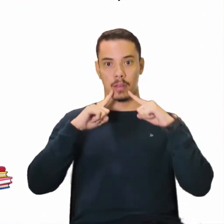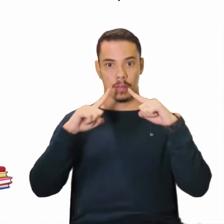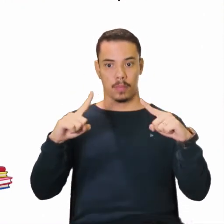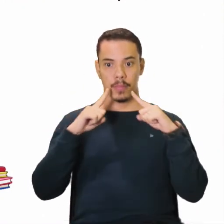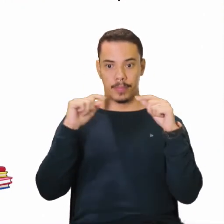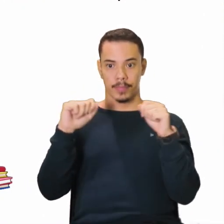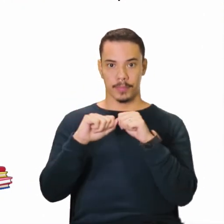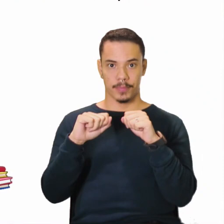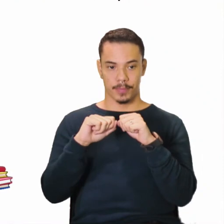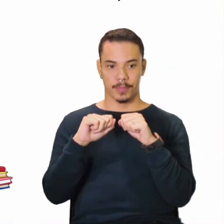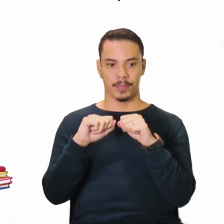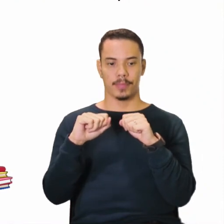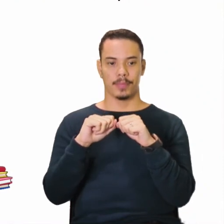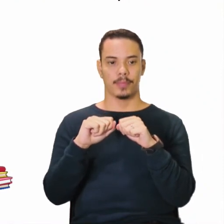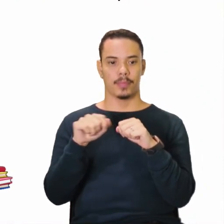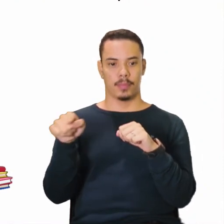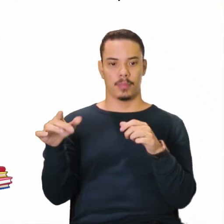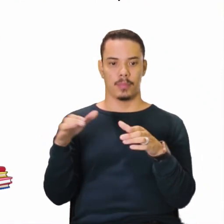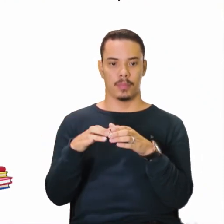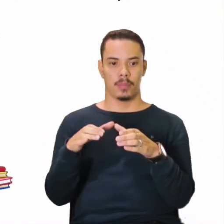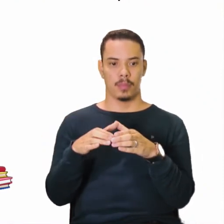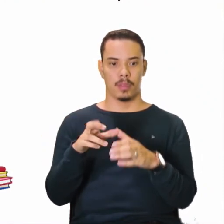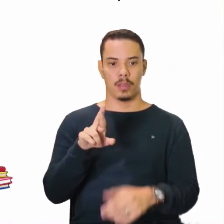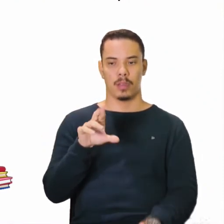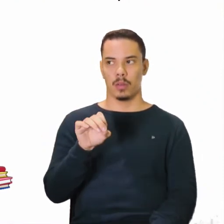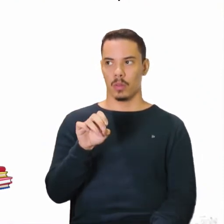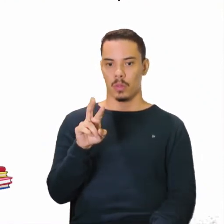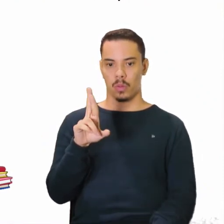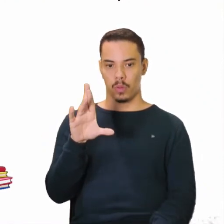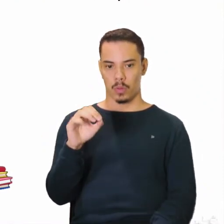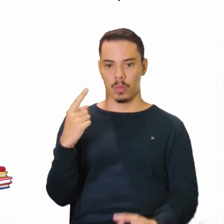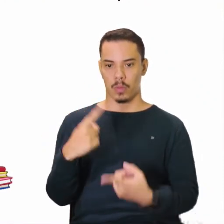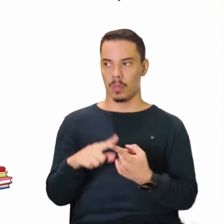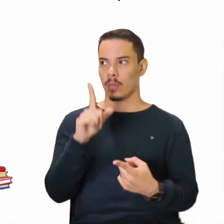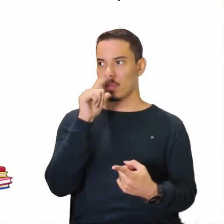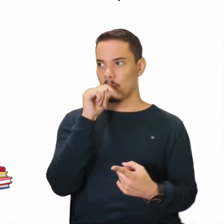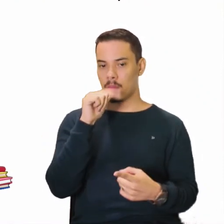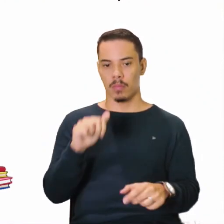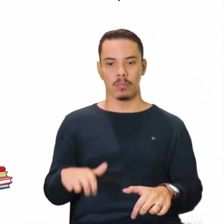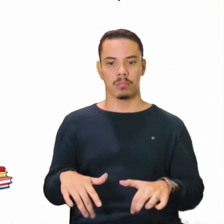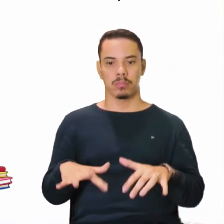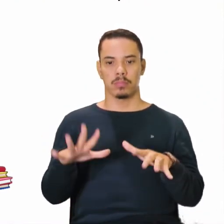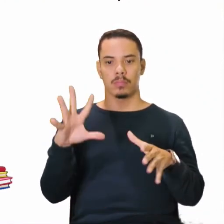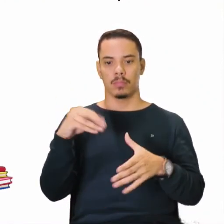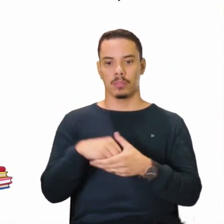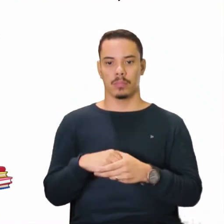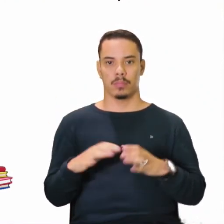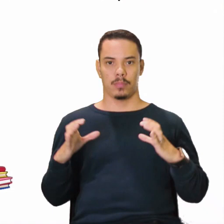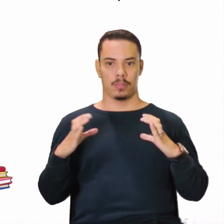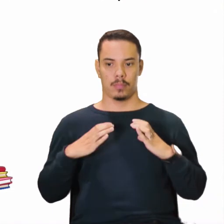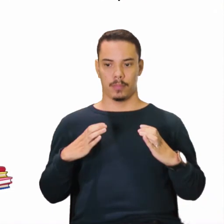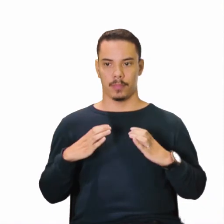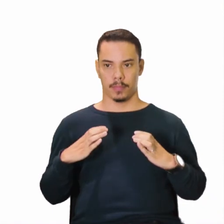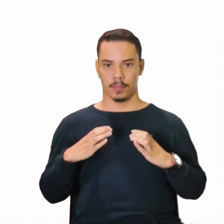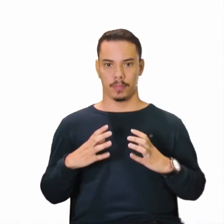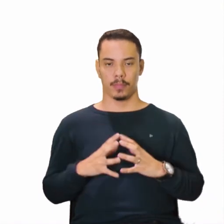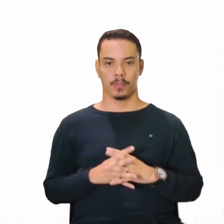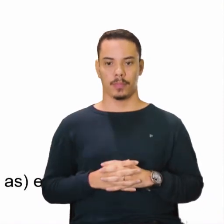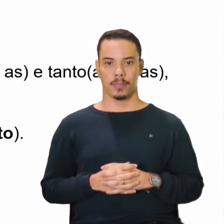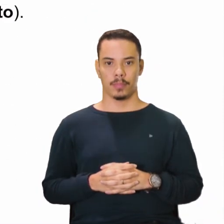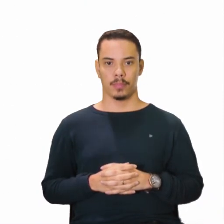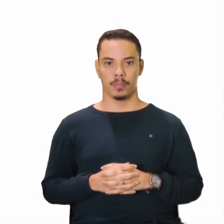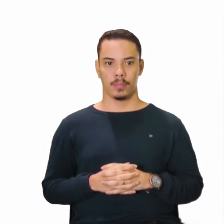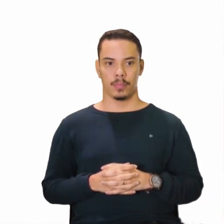a fazer. Este é o Rio Douro, cujas águas banham a cidade do Porto.